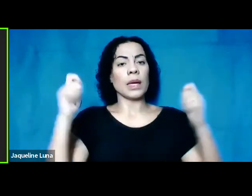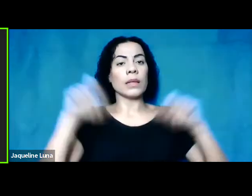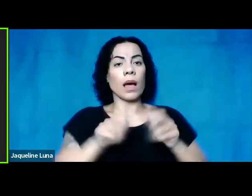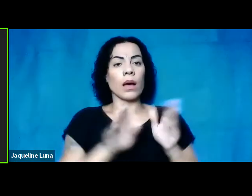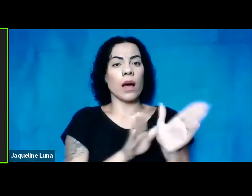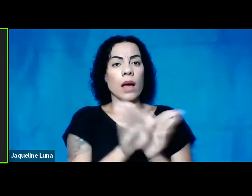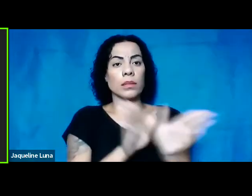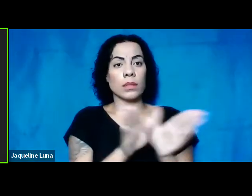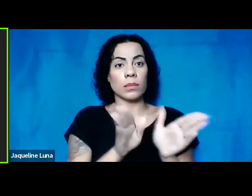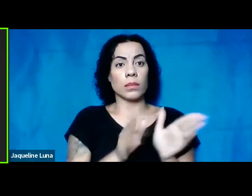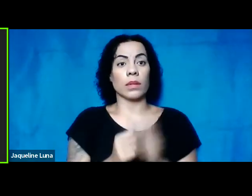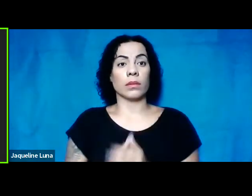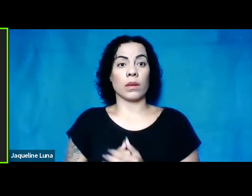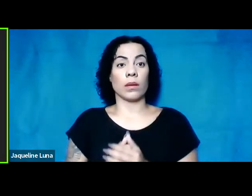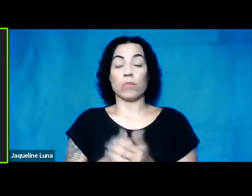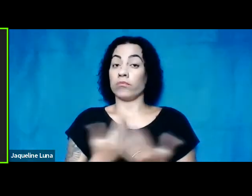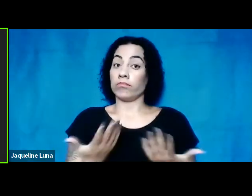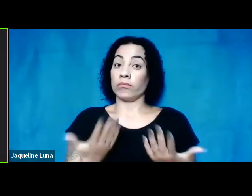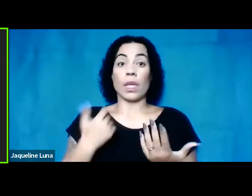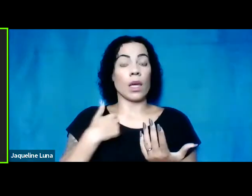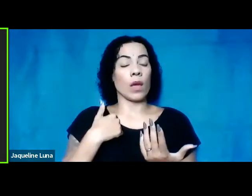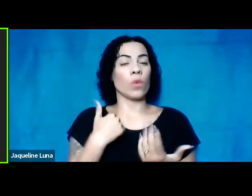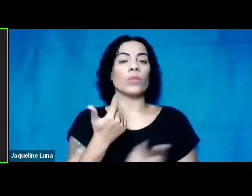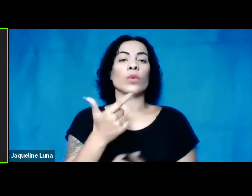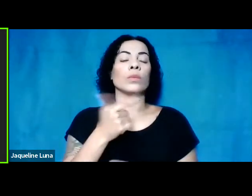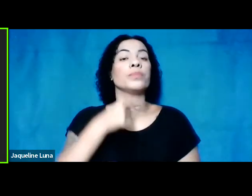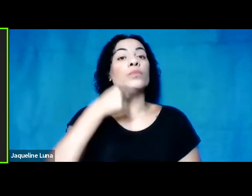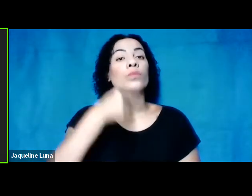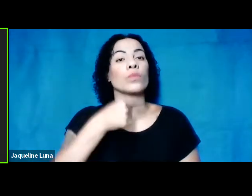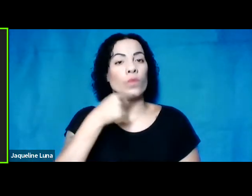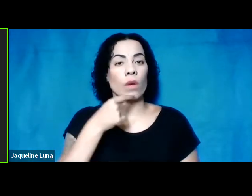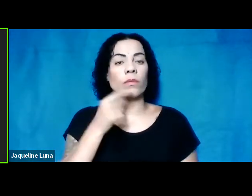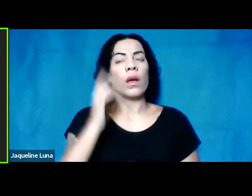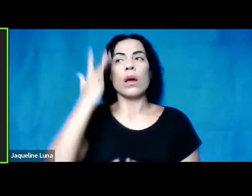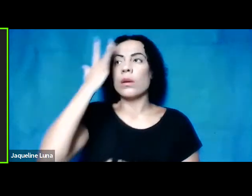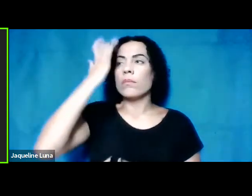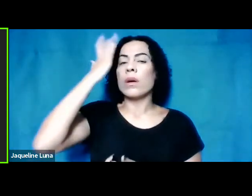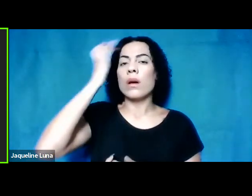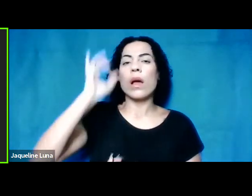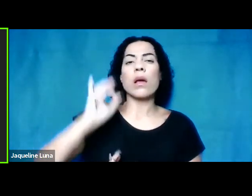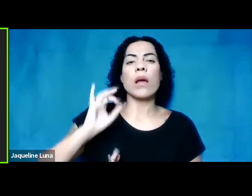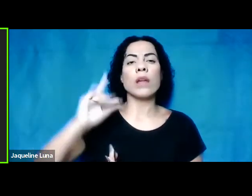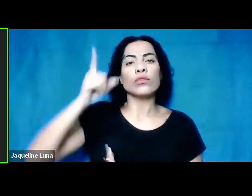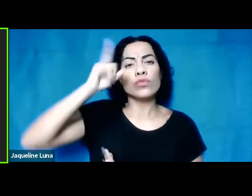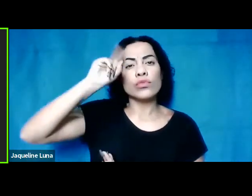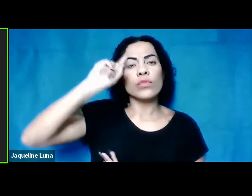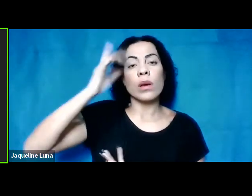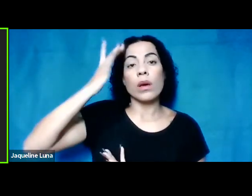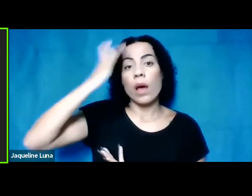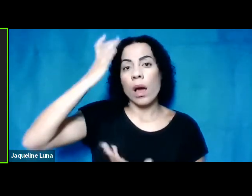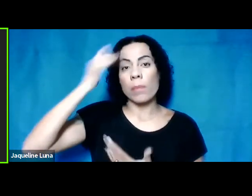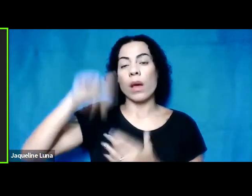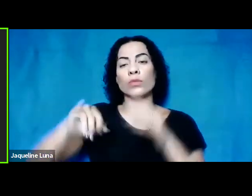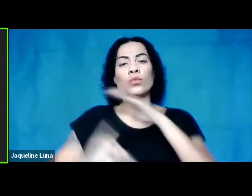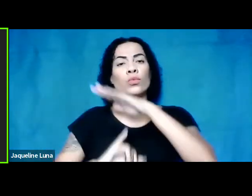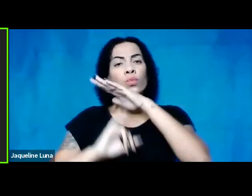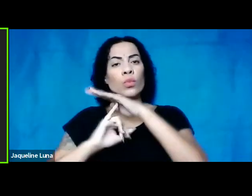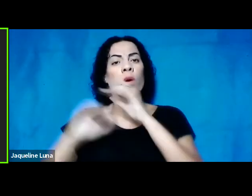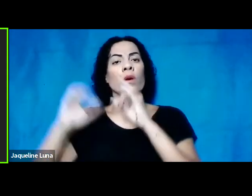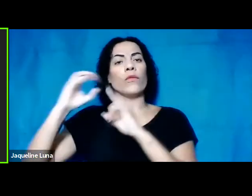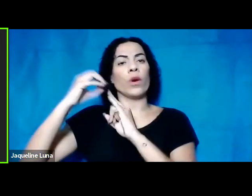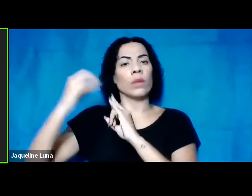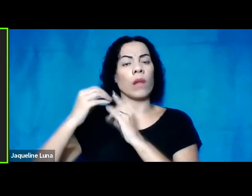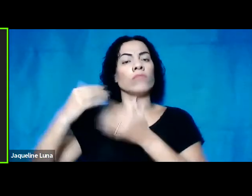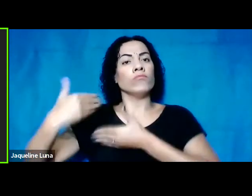acessibilidade? Eu, assim, não tenho dúvida, né, que a cada dia a nossa instituição, a nossa Fiocruz, fortalece esse seu